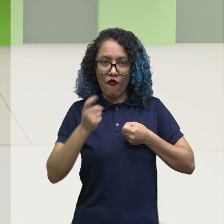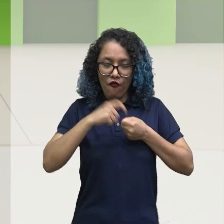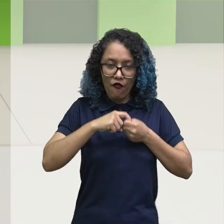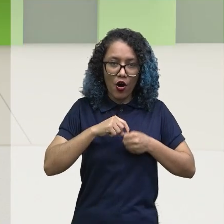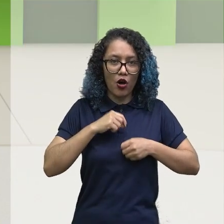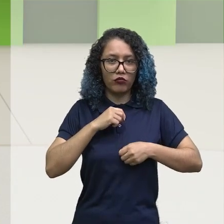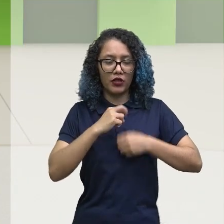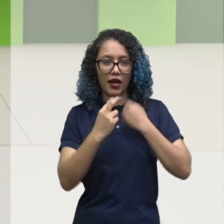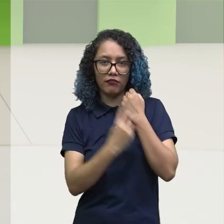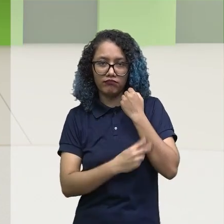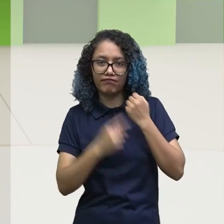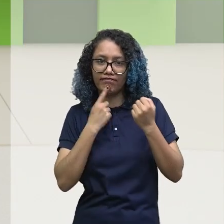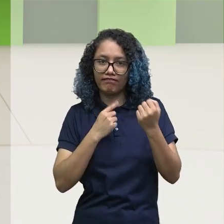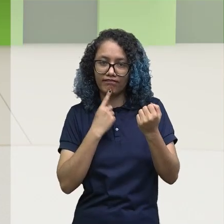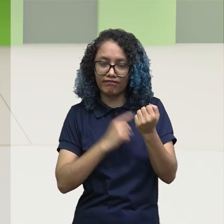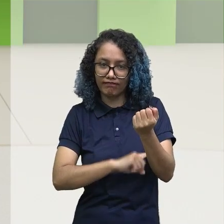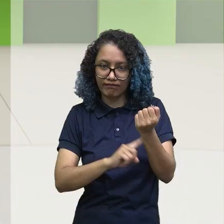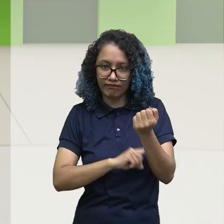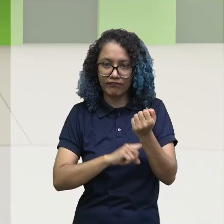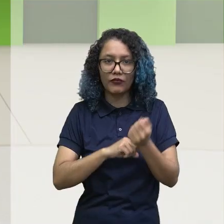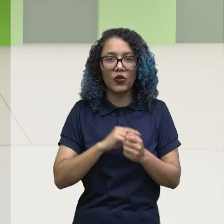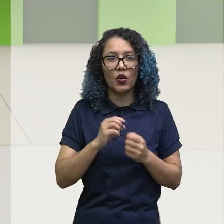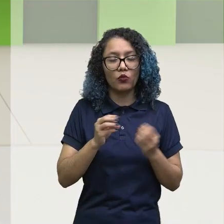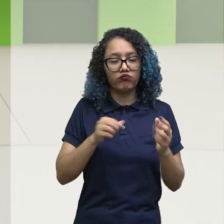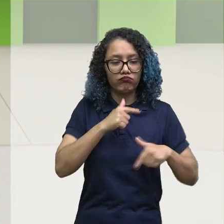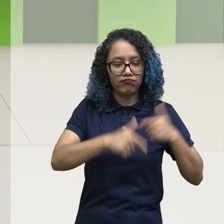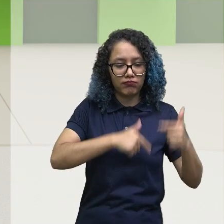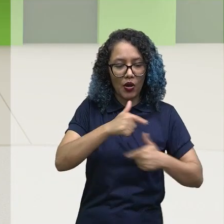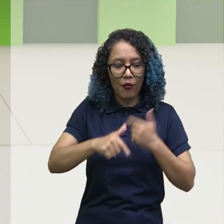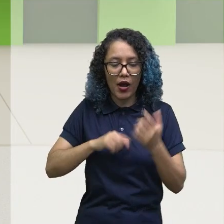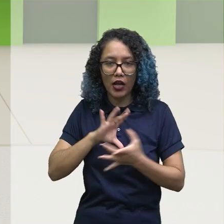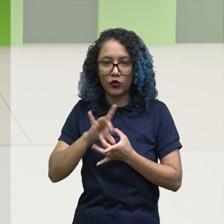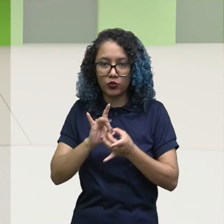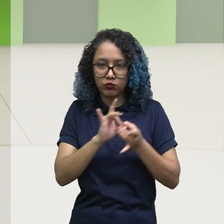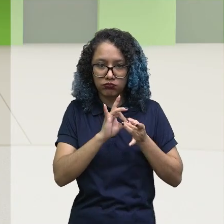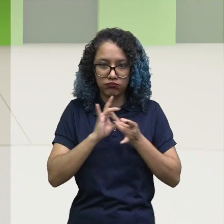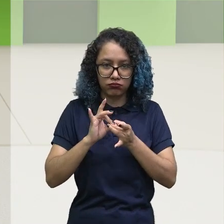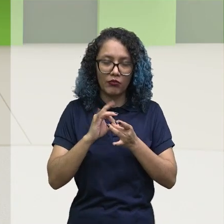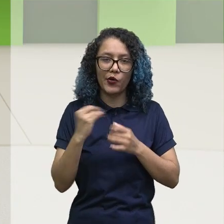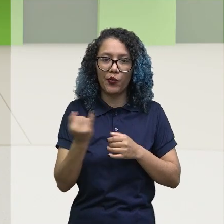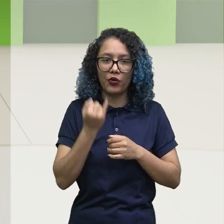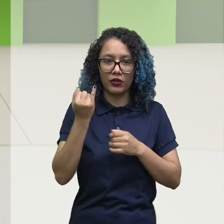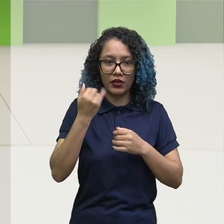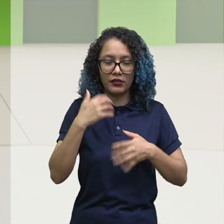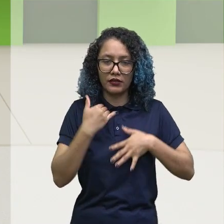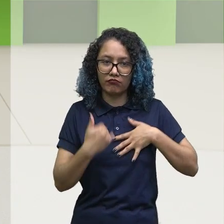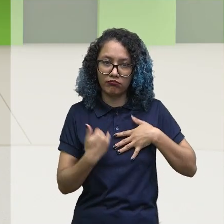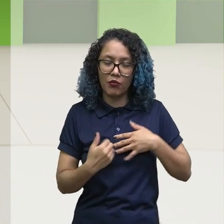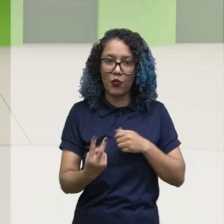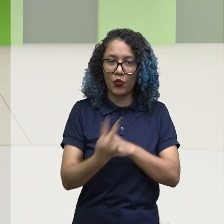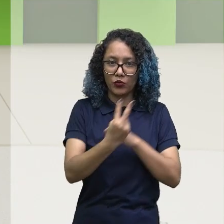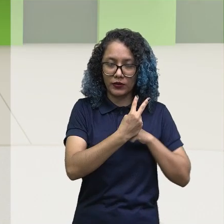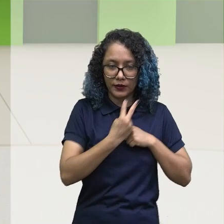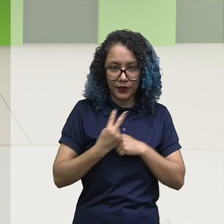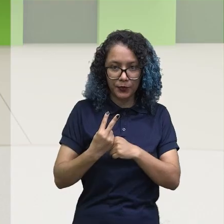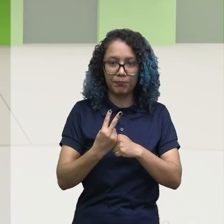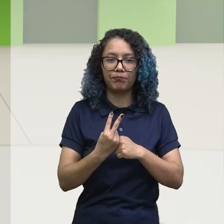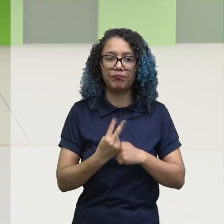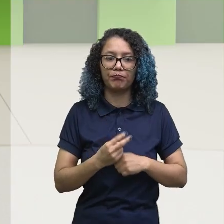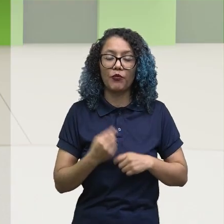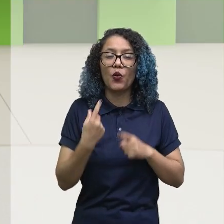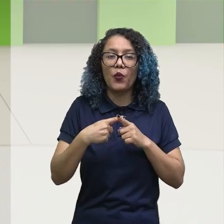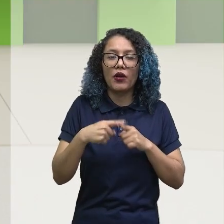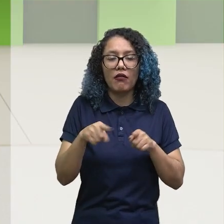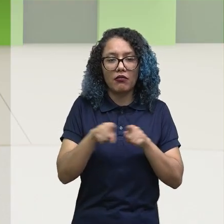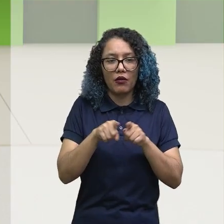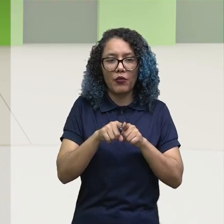eles trabalham em conjunto. Além disso, a importância do sistema linfático para a proteção do nosso organismo, porque ele também